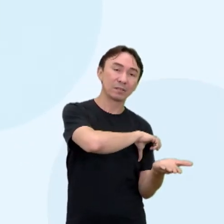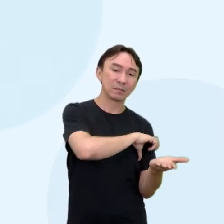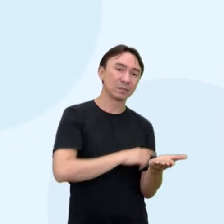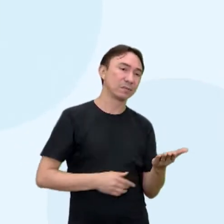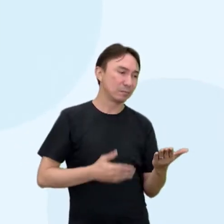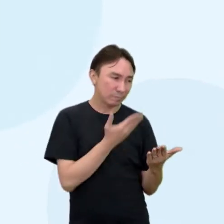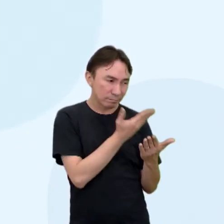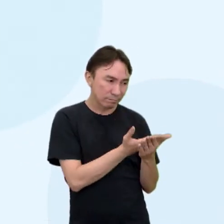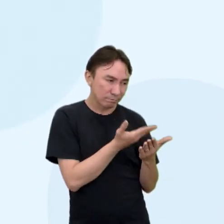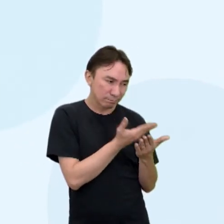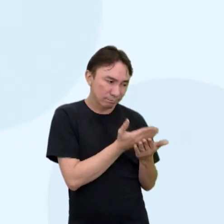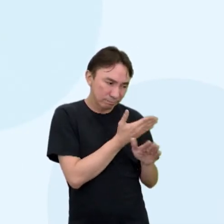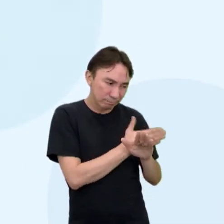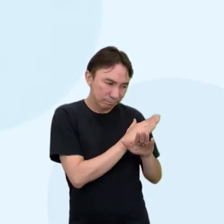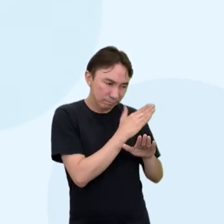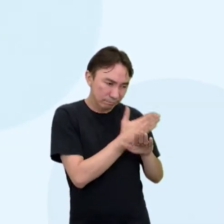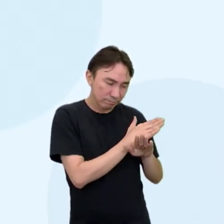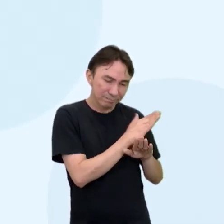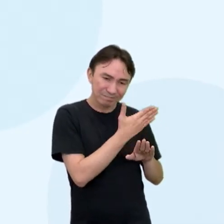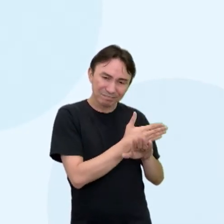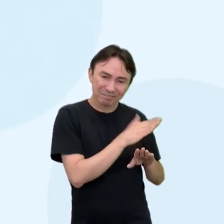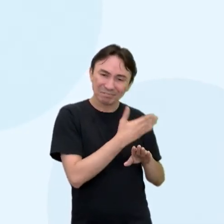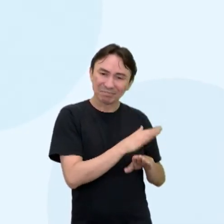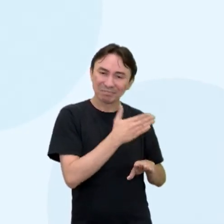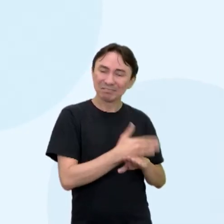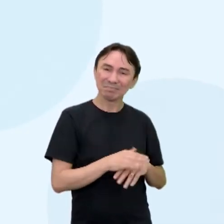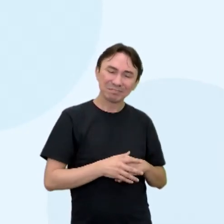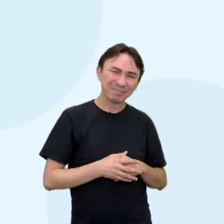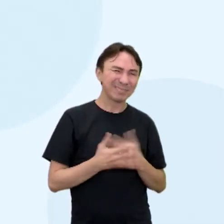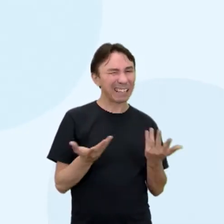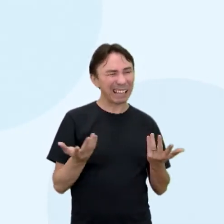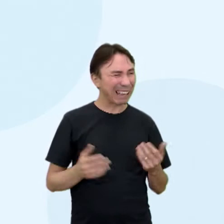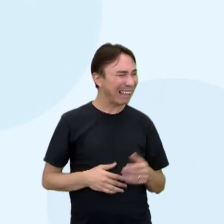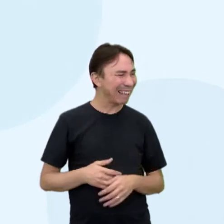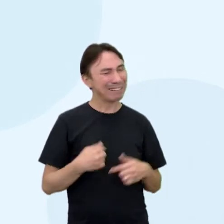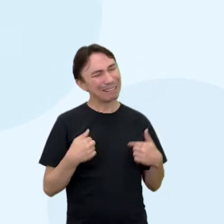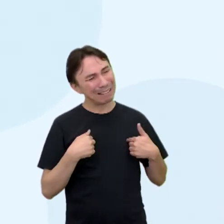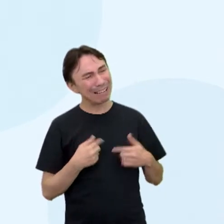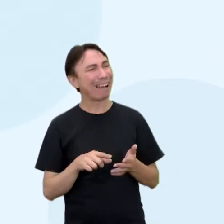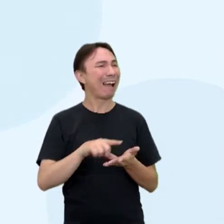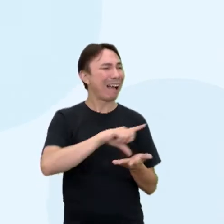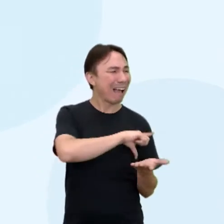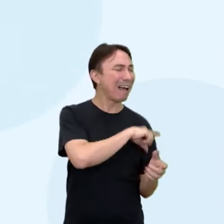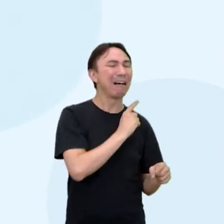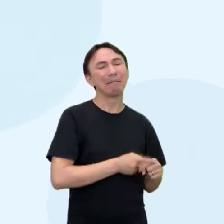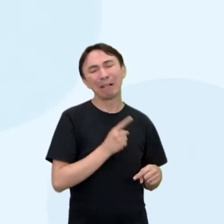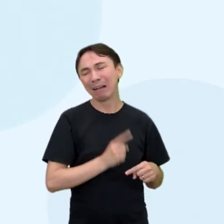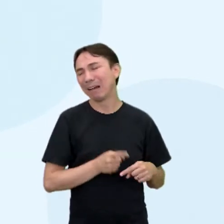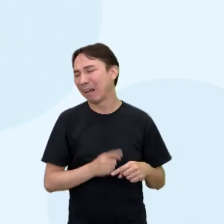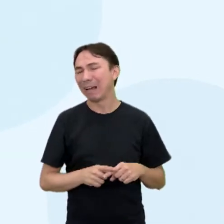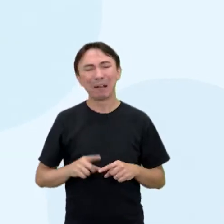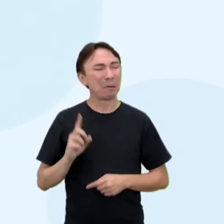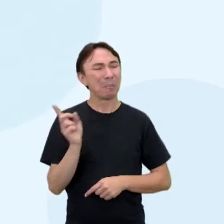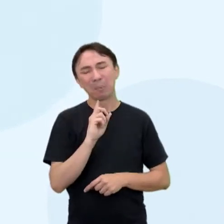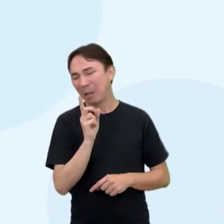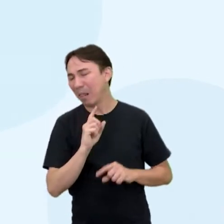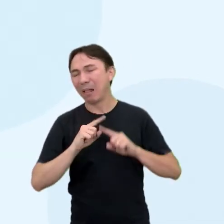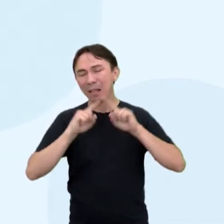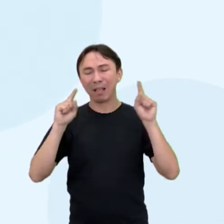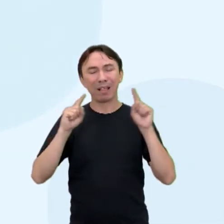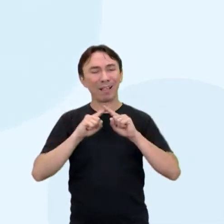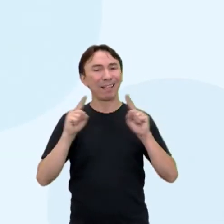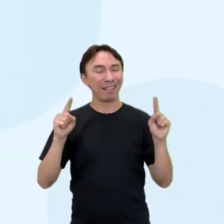não gosta muito. Professor, por que eu vou fazer antes se eu posso fazer na hora? Mas toda vez que você está um